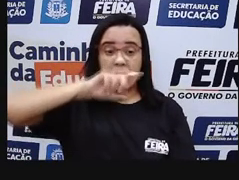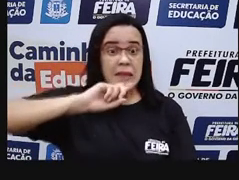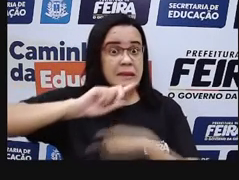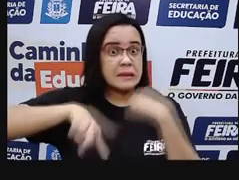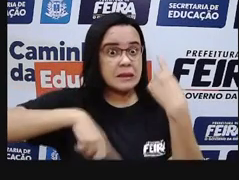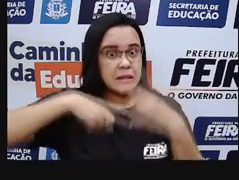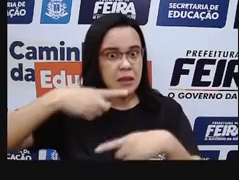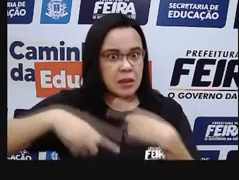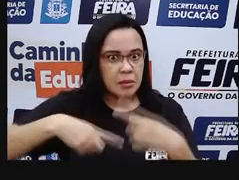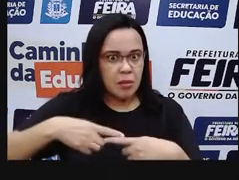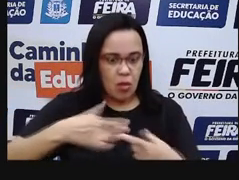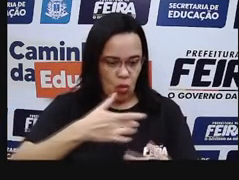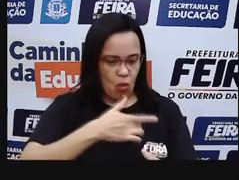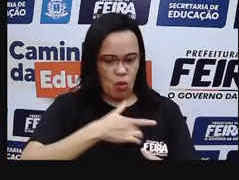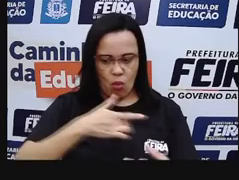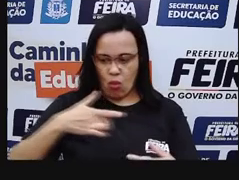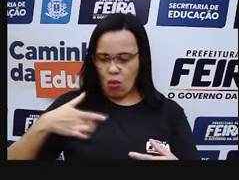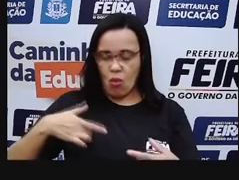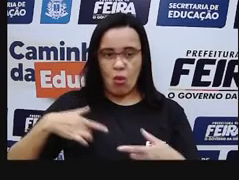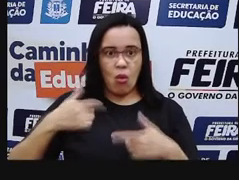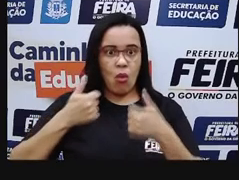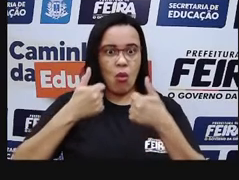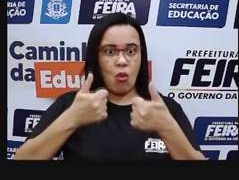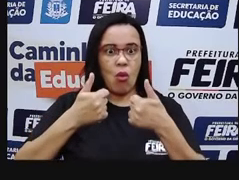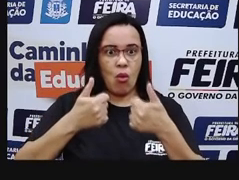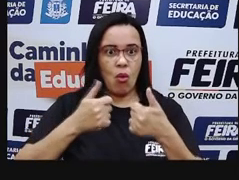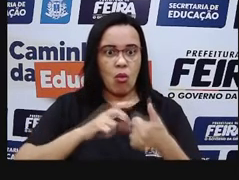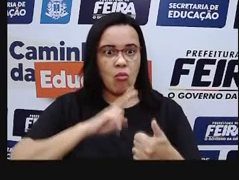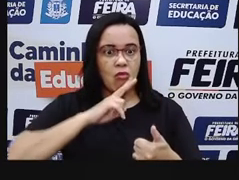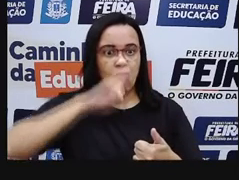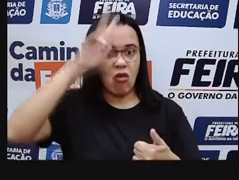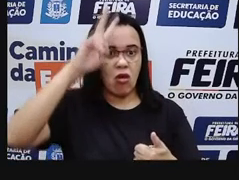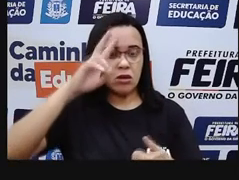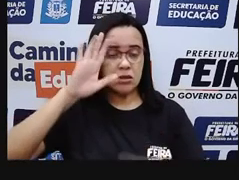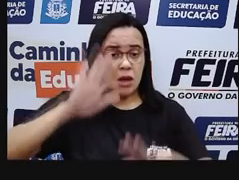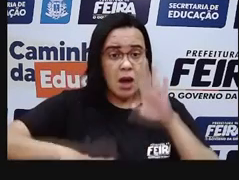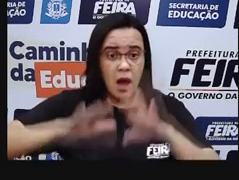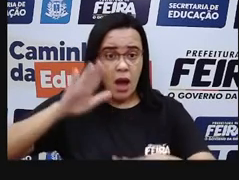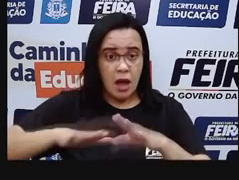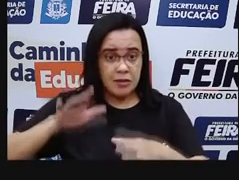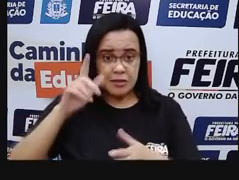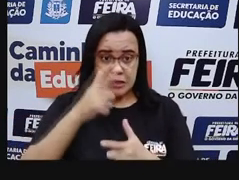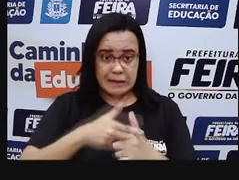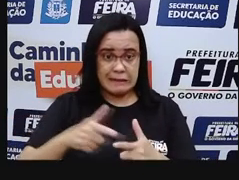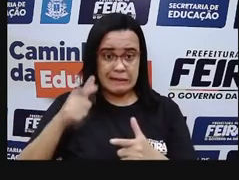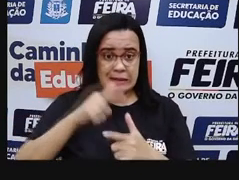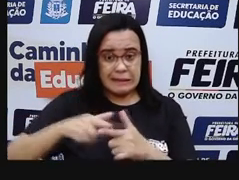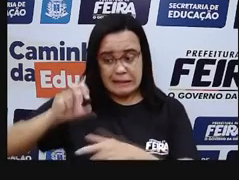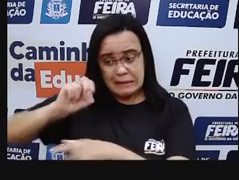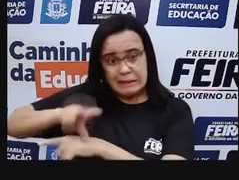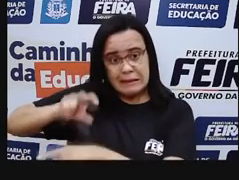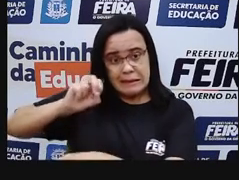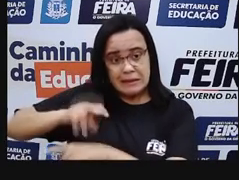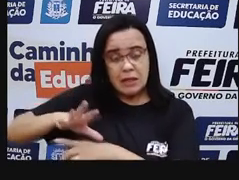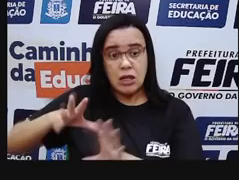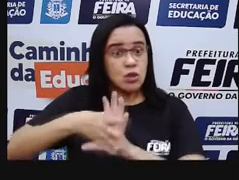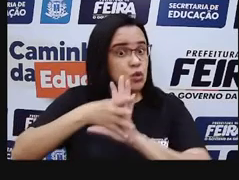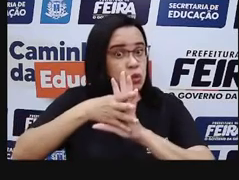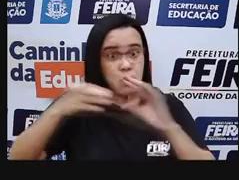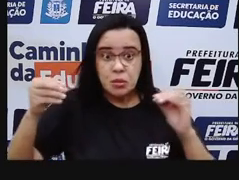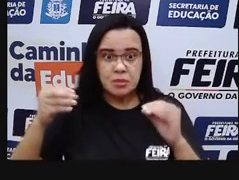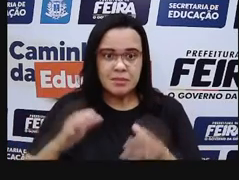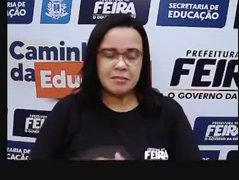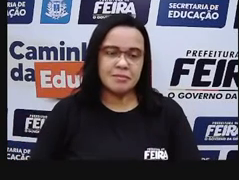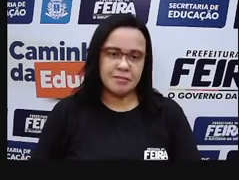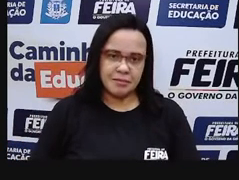varíola mas não pegar no aparelho nossa própria interessante Pois é mas isso a muito foi há